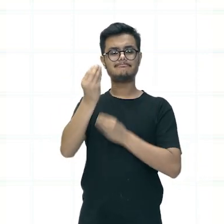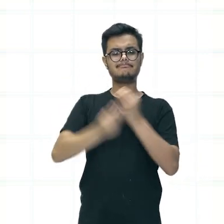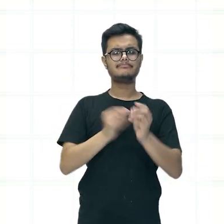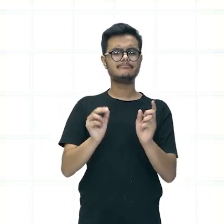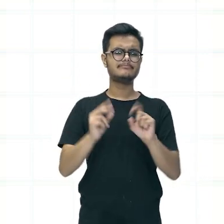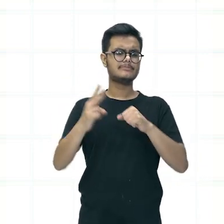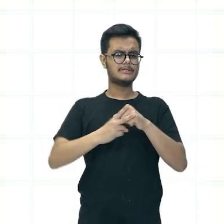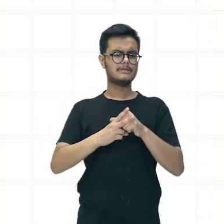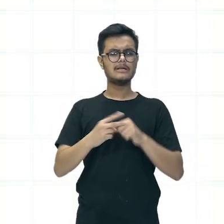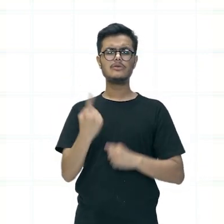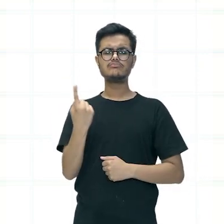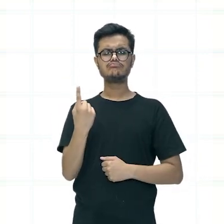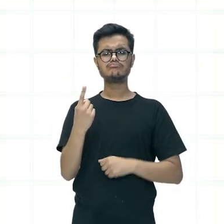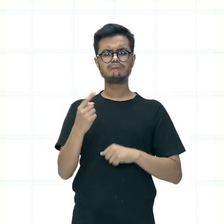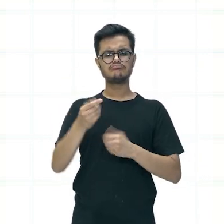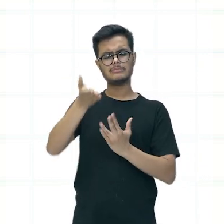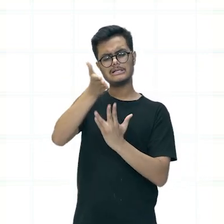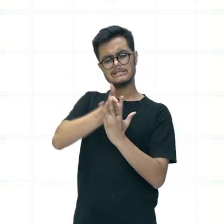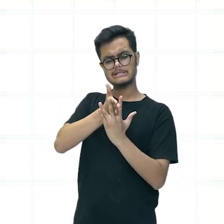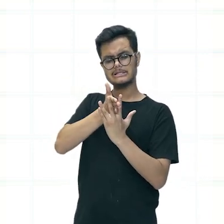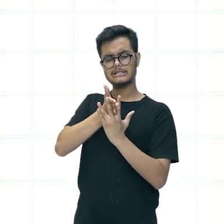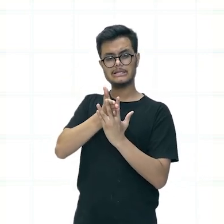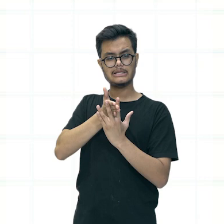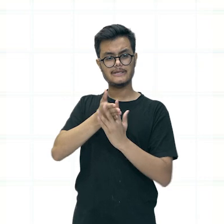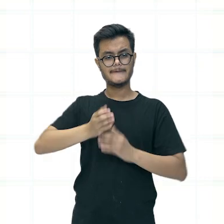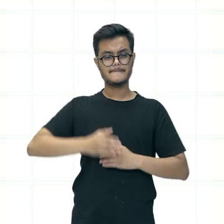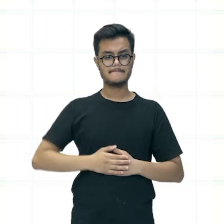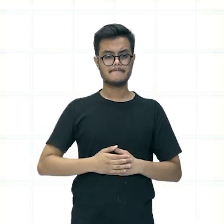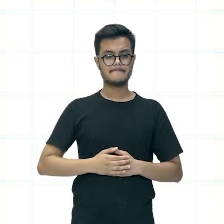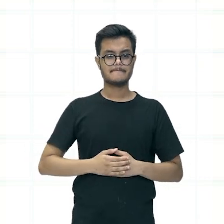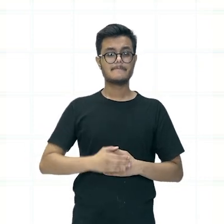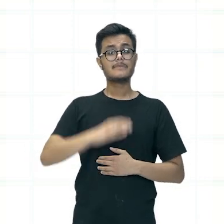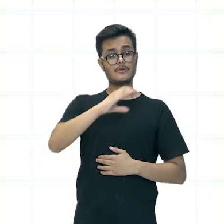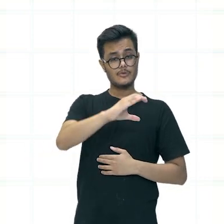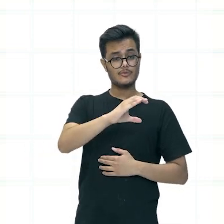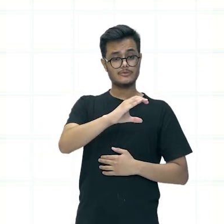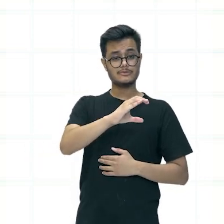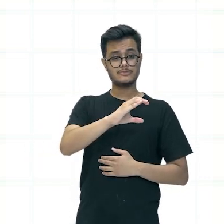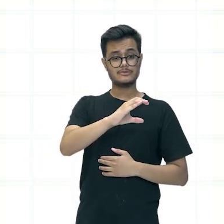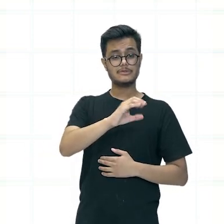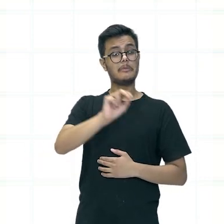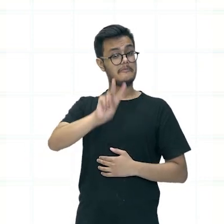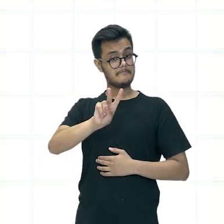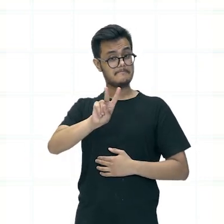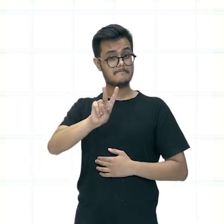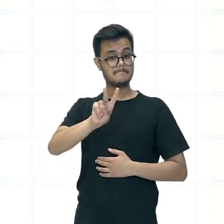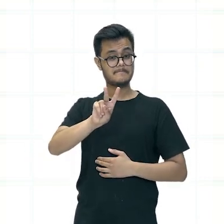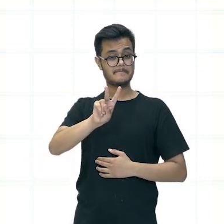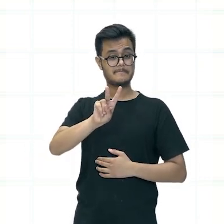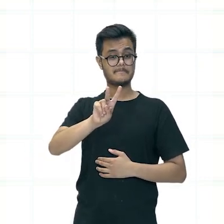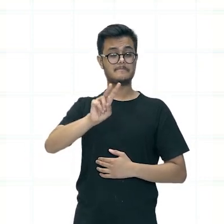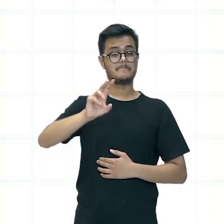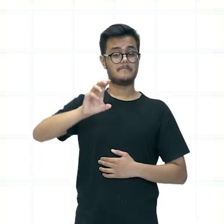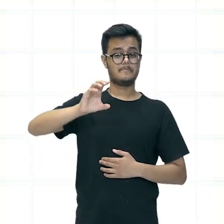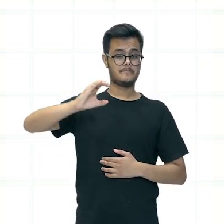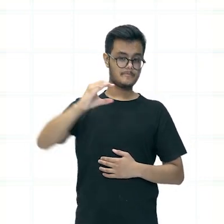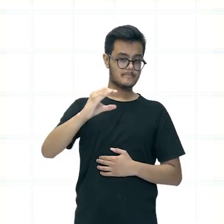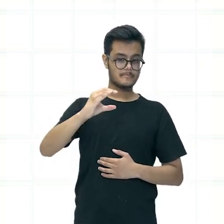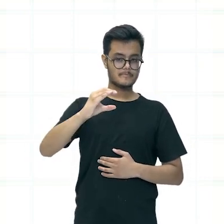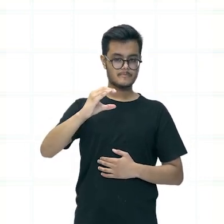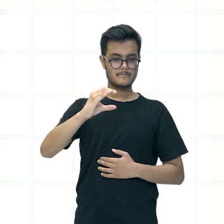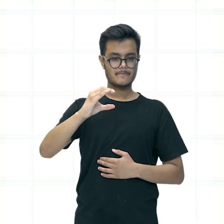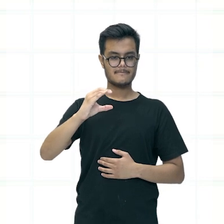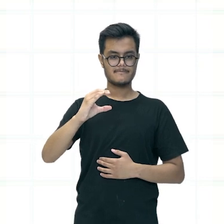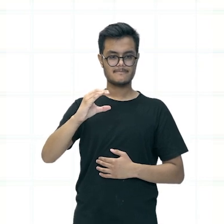só tem uma sílaba, e o L é uma consoante, o A é uma vogal e o N é